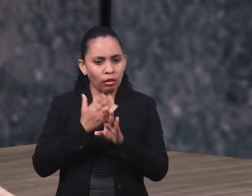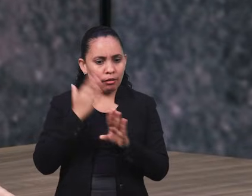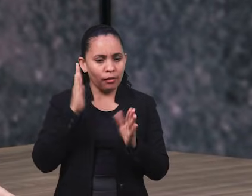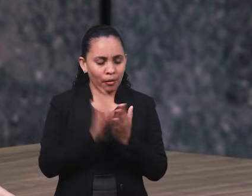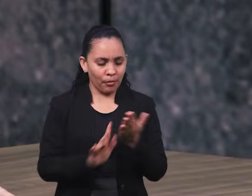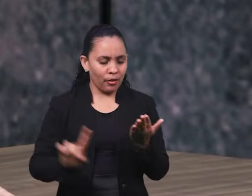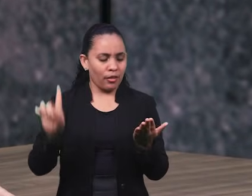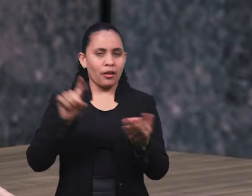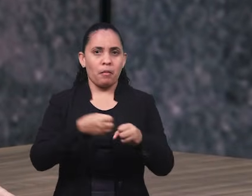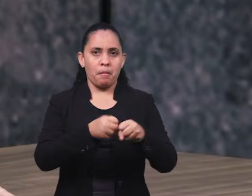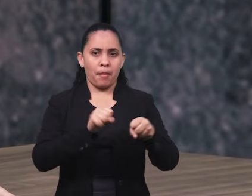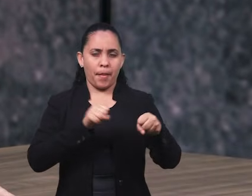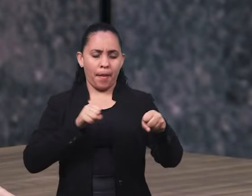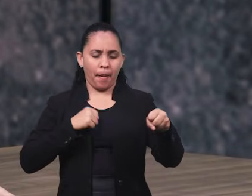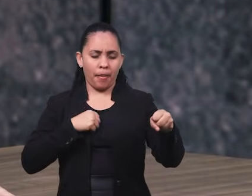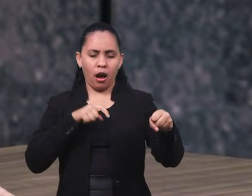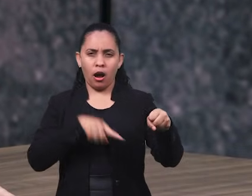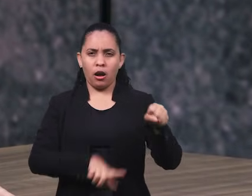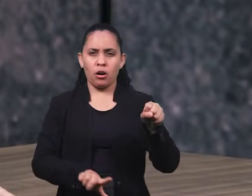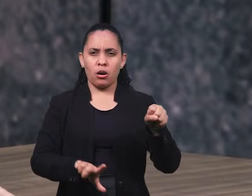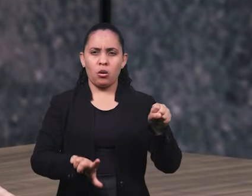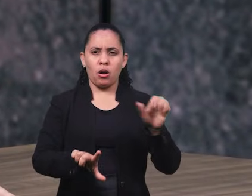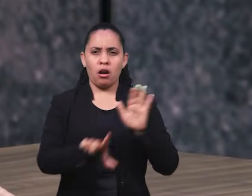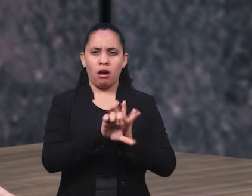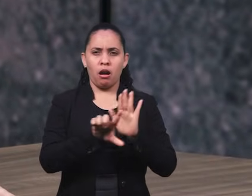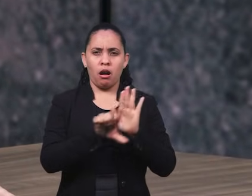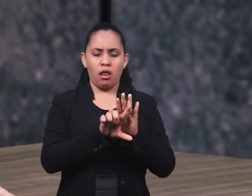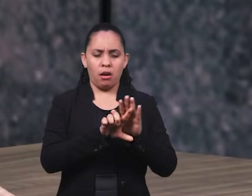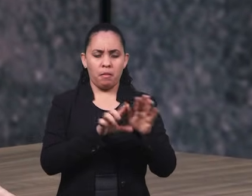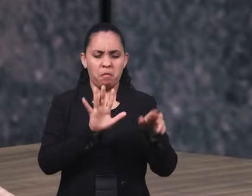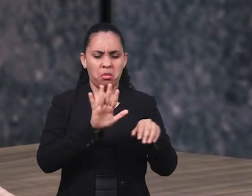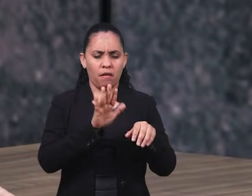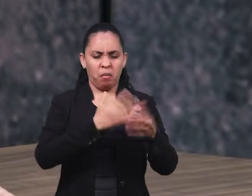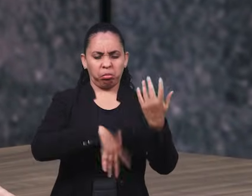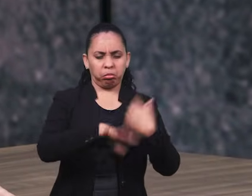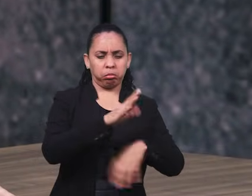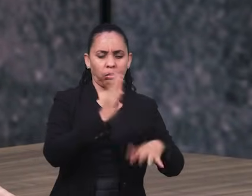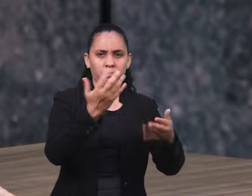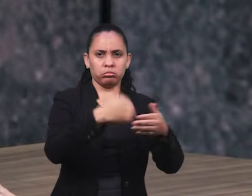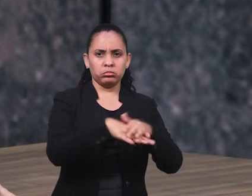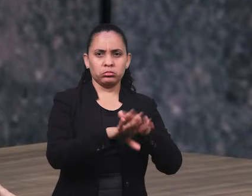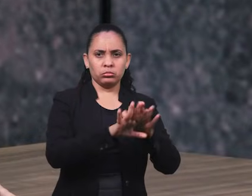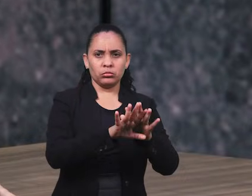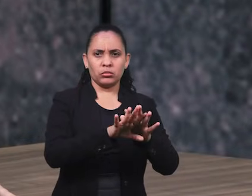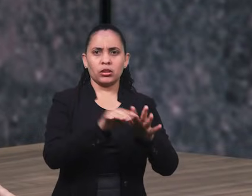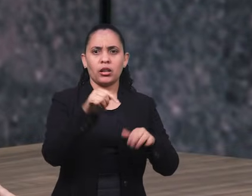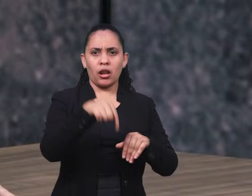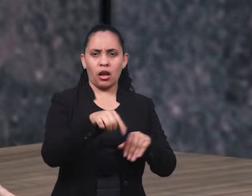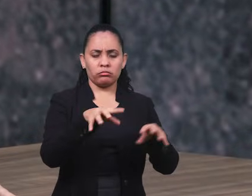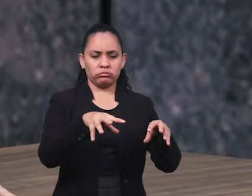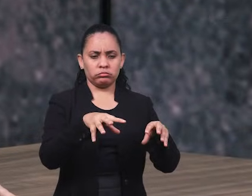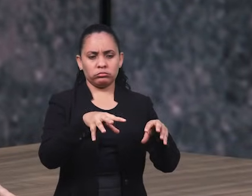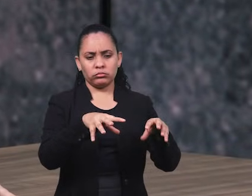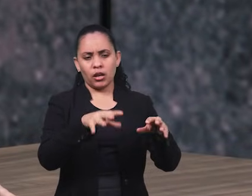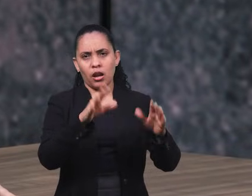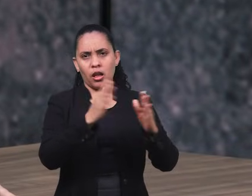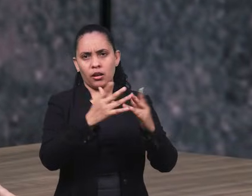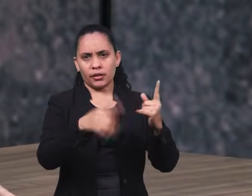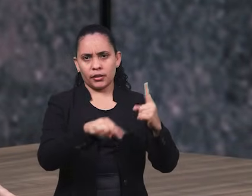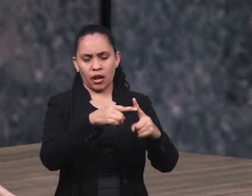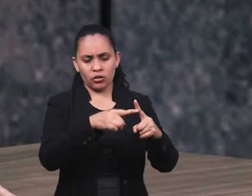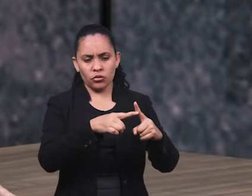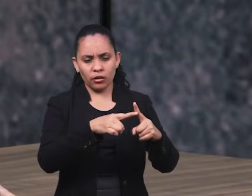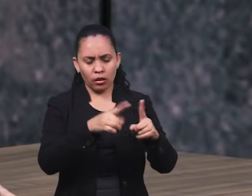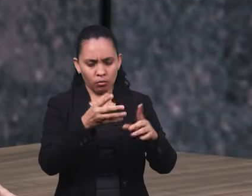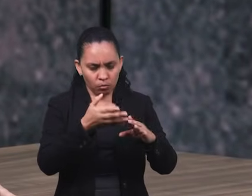da palavra, que estava lá, né, o livro da lei, né, perdido no meio dos escombros que havia no templo, foi encontrado, e